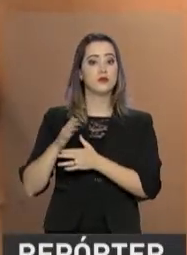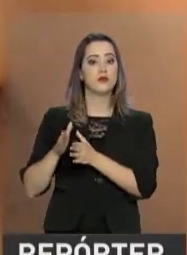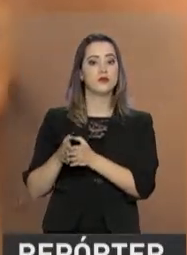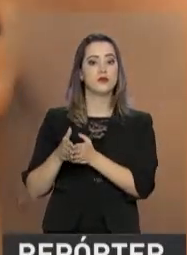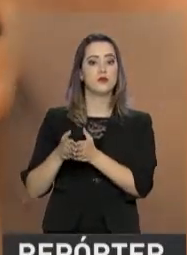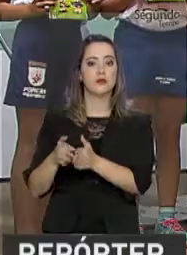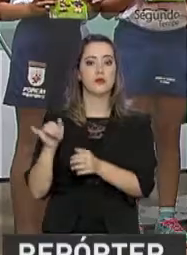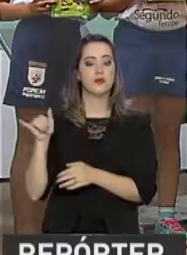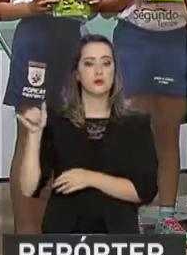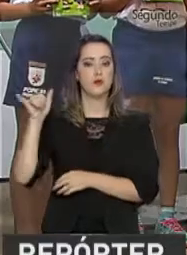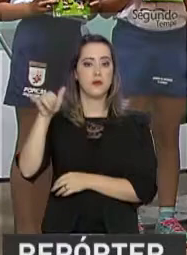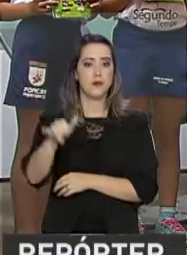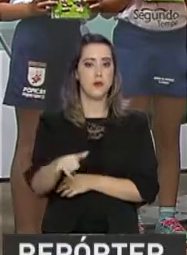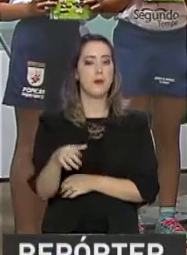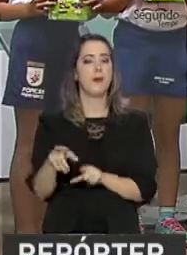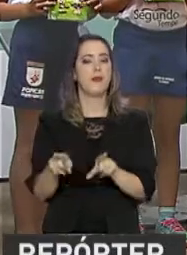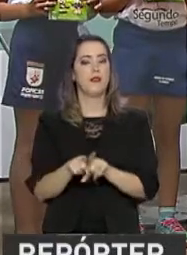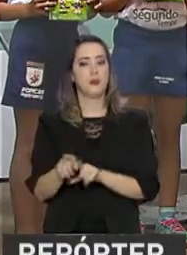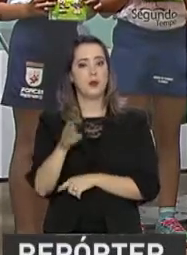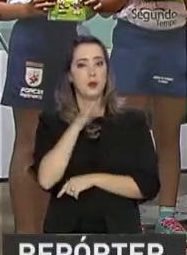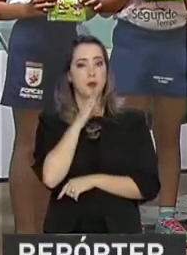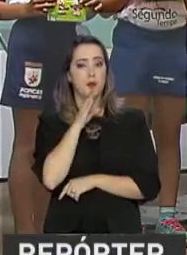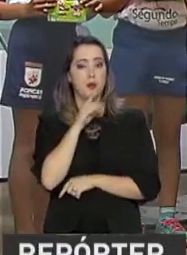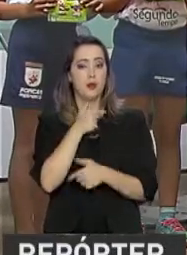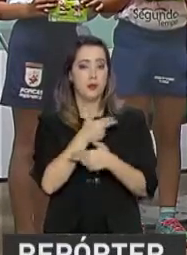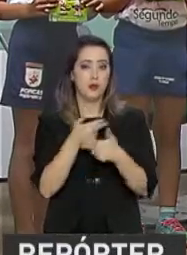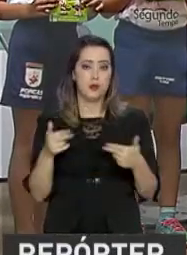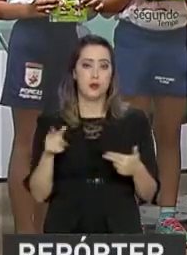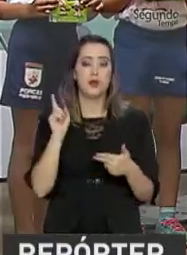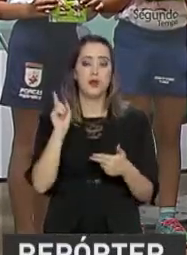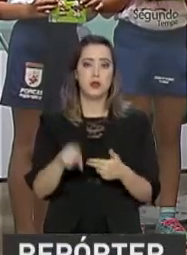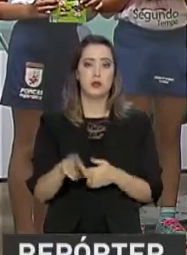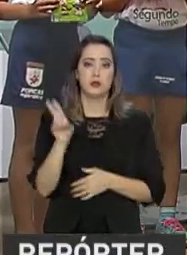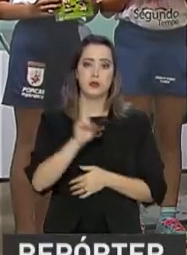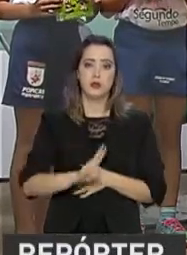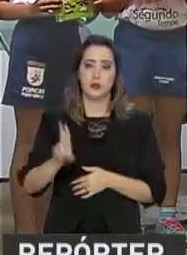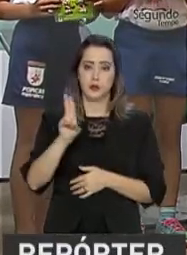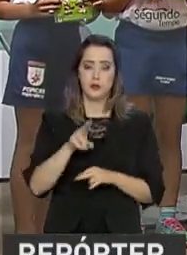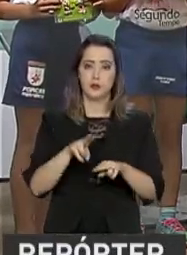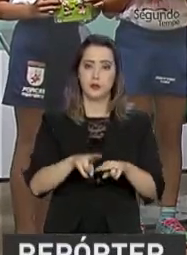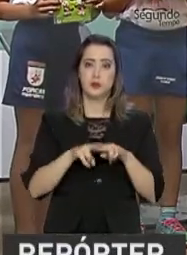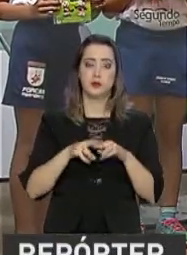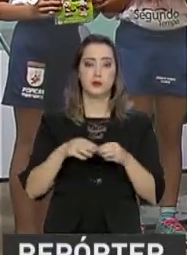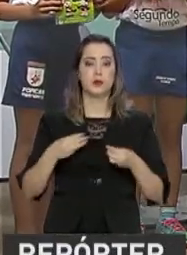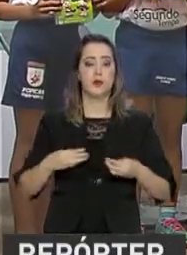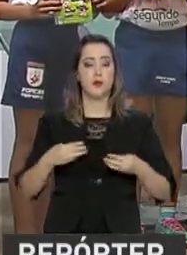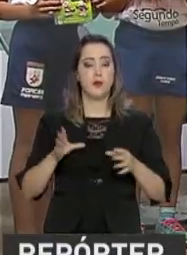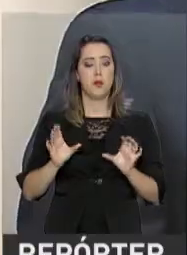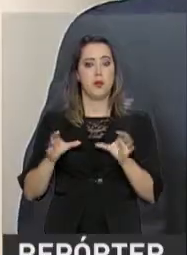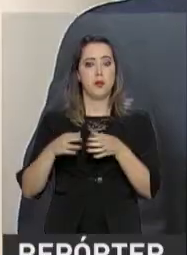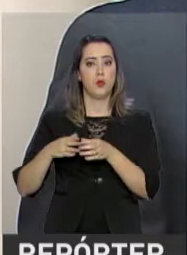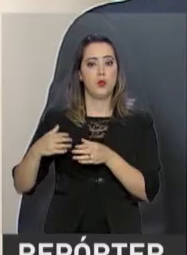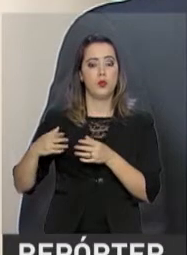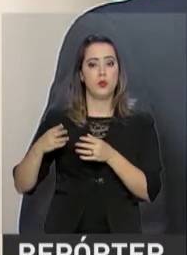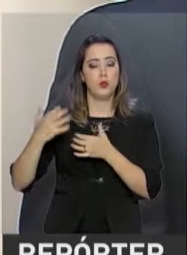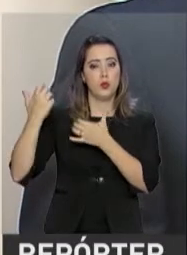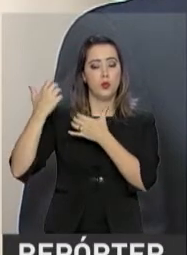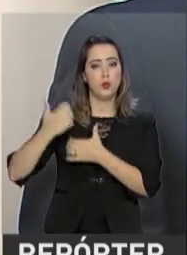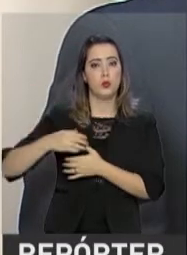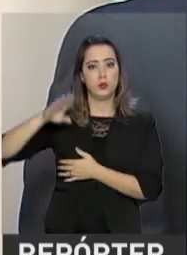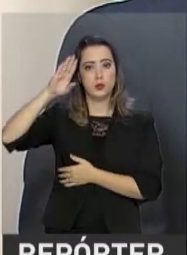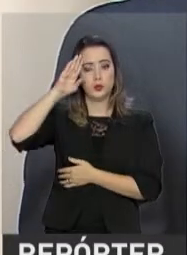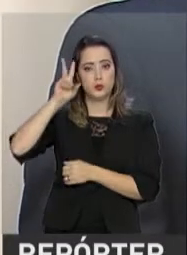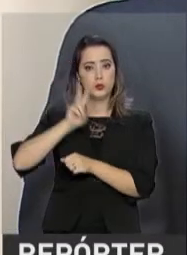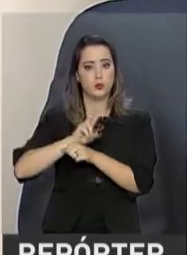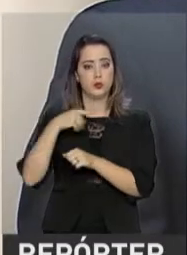militares para proteger nosso país essa é mais uma oportunidade para que os valores cultuados no seio das